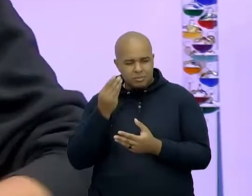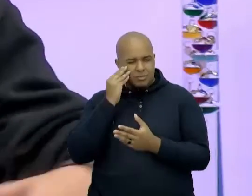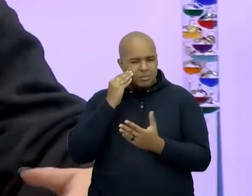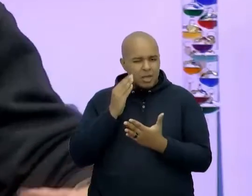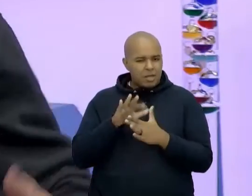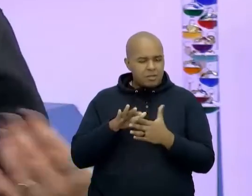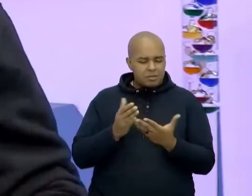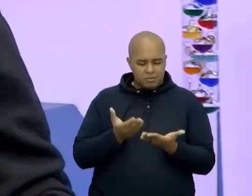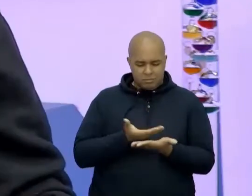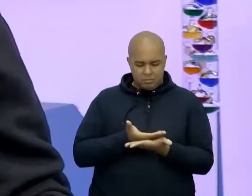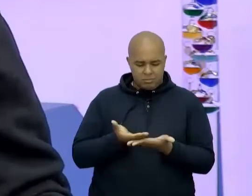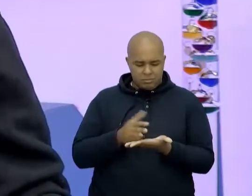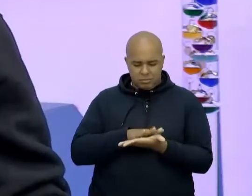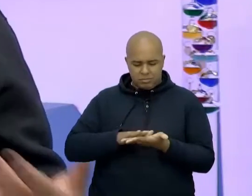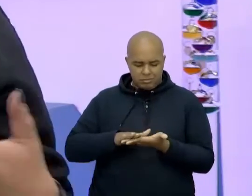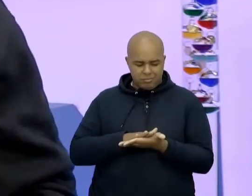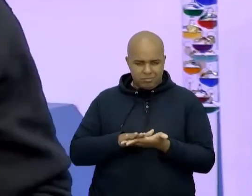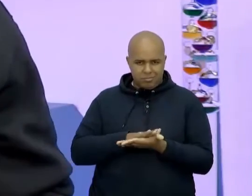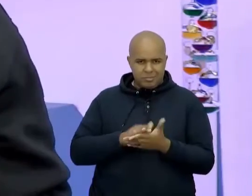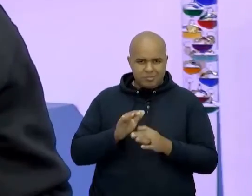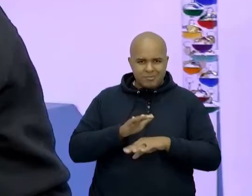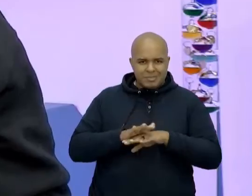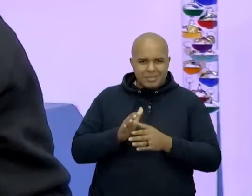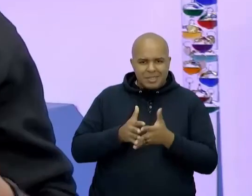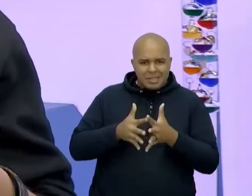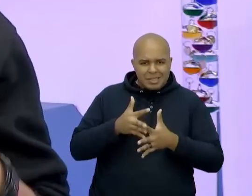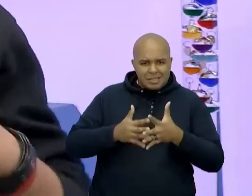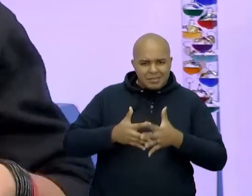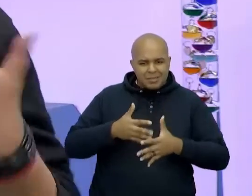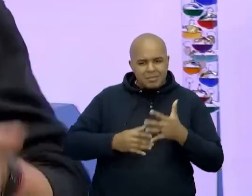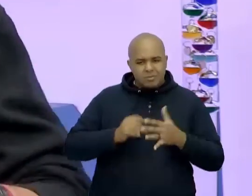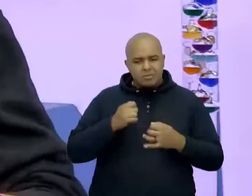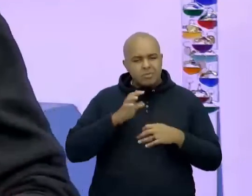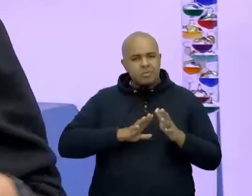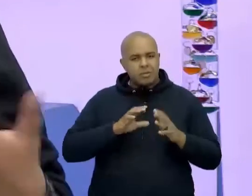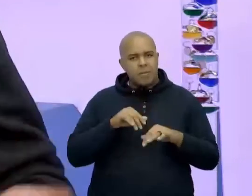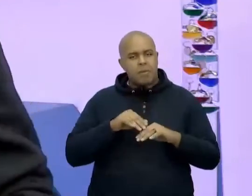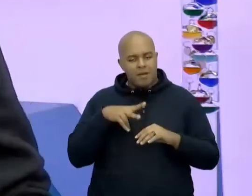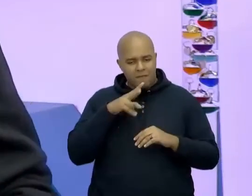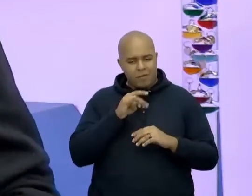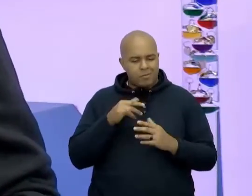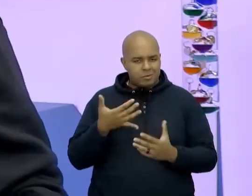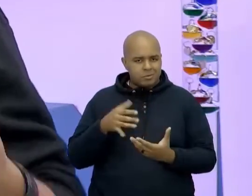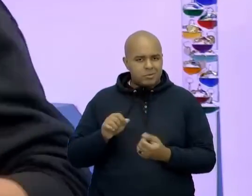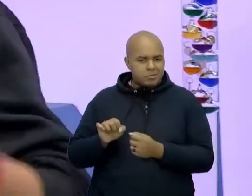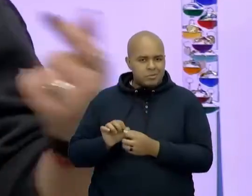numa superfície que tem muito atrito, não vale a pena, você vai ter que usar mais força para poder